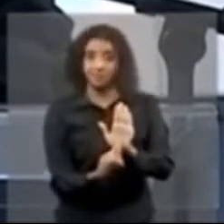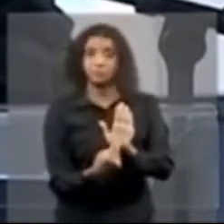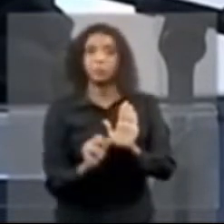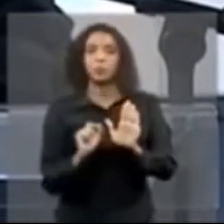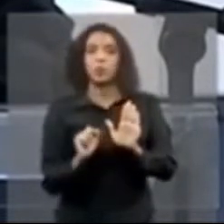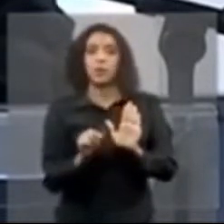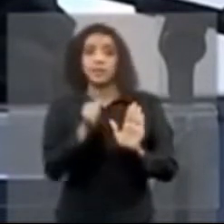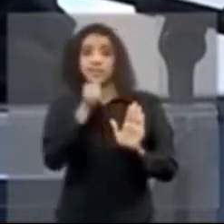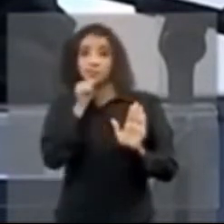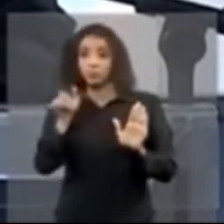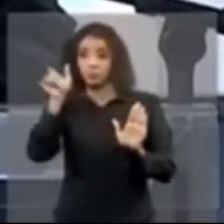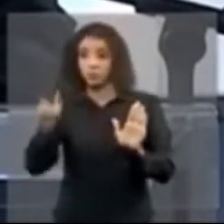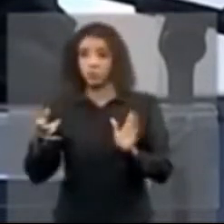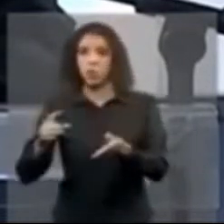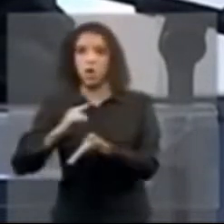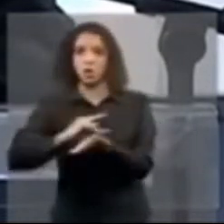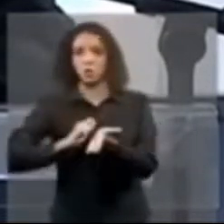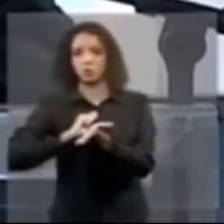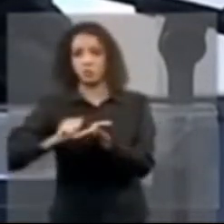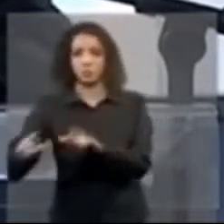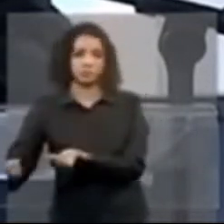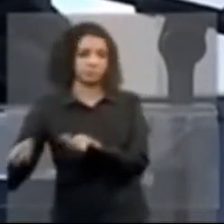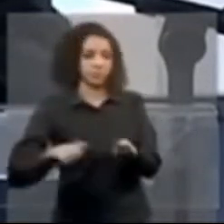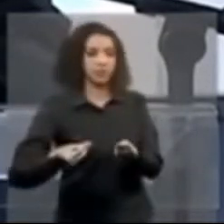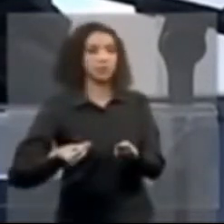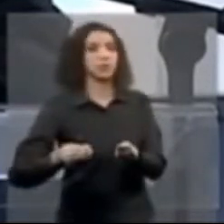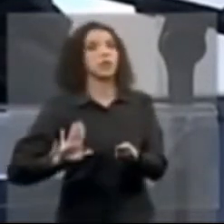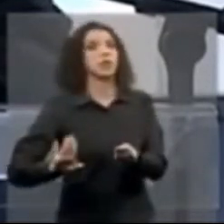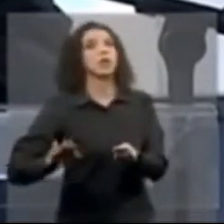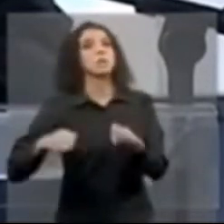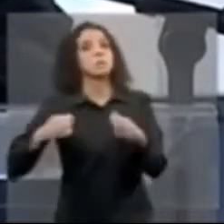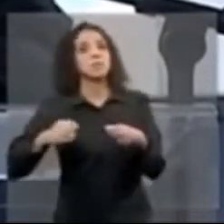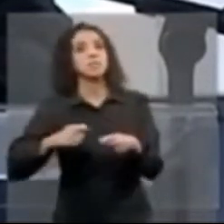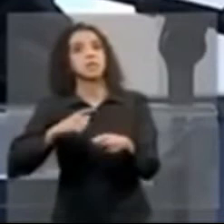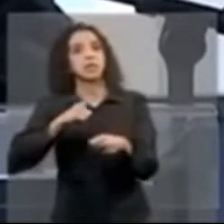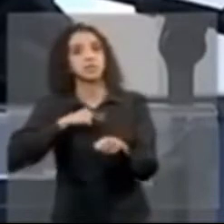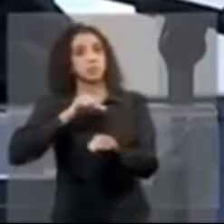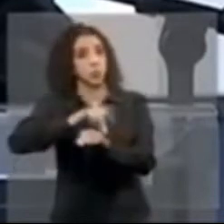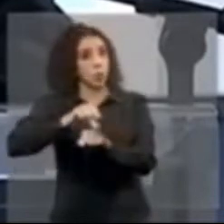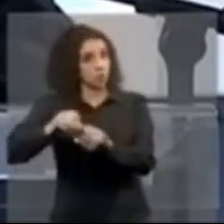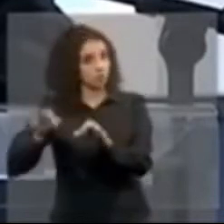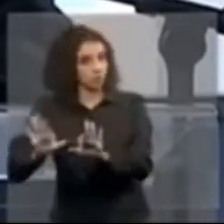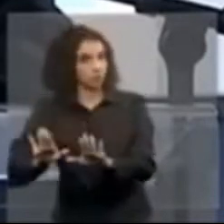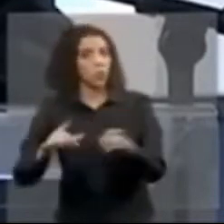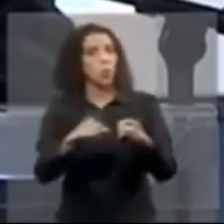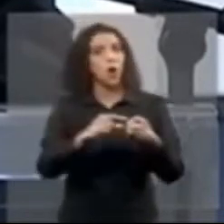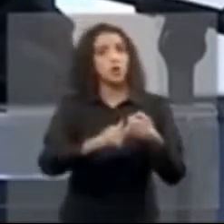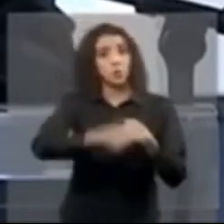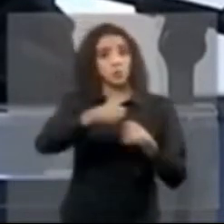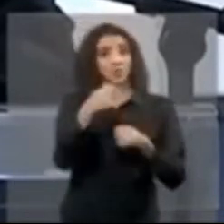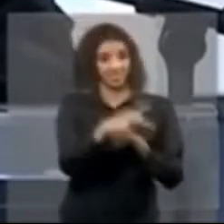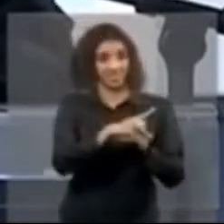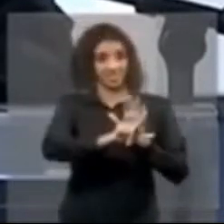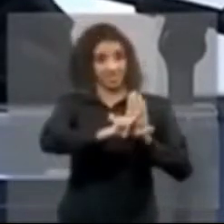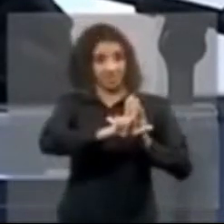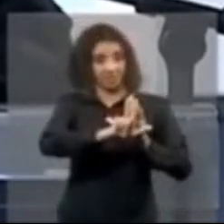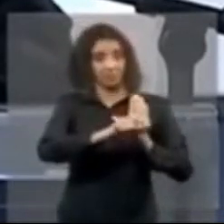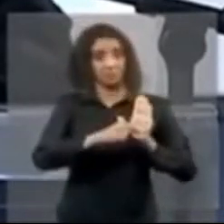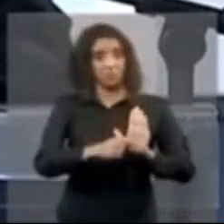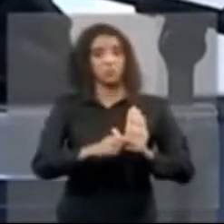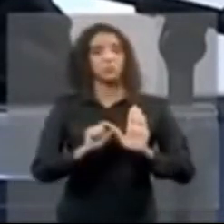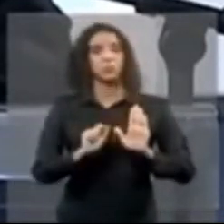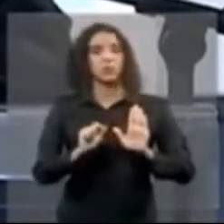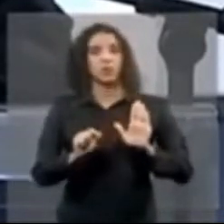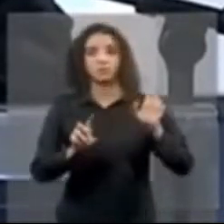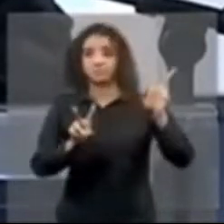a petição inicial venha instruída por controvérsia. O artigo 1º da mencionada lei estabelece que,